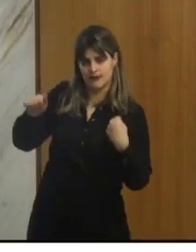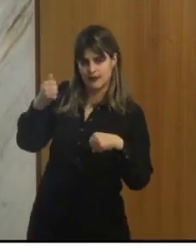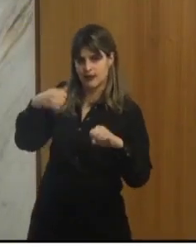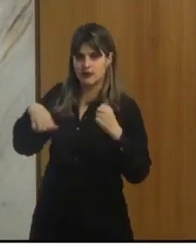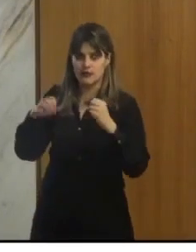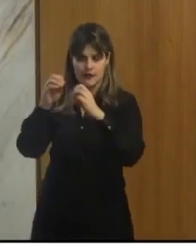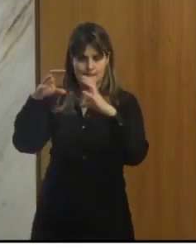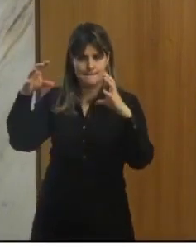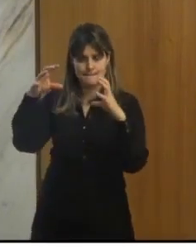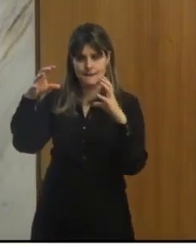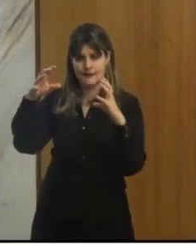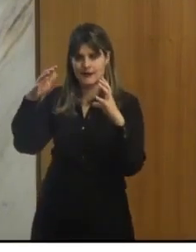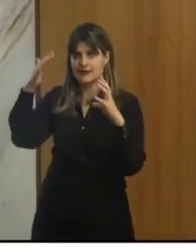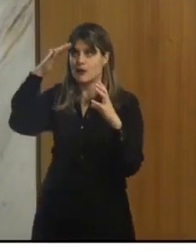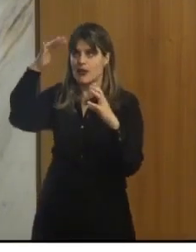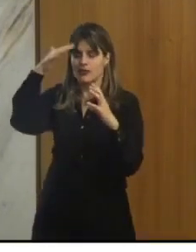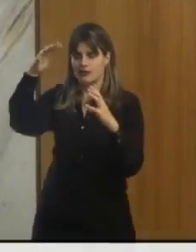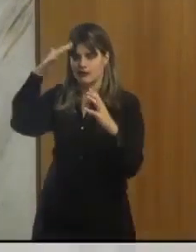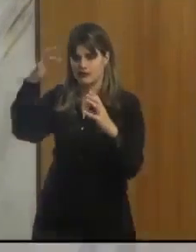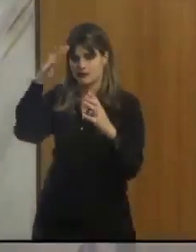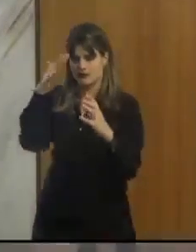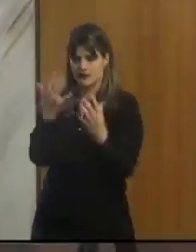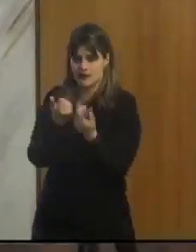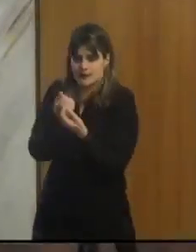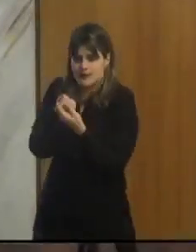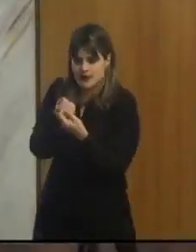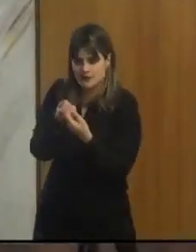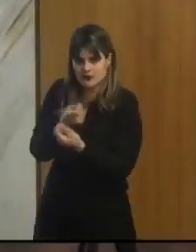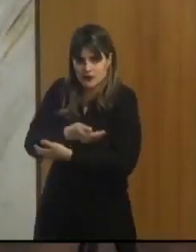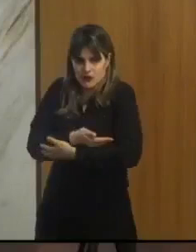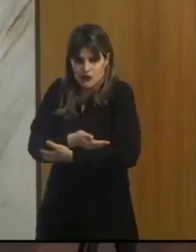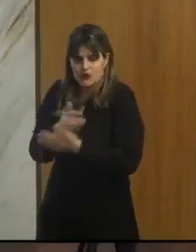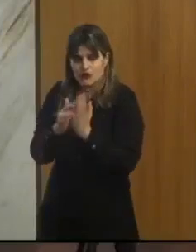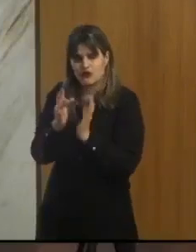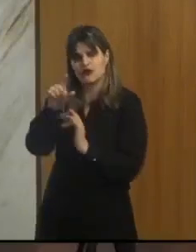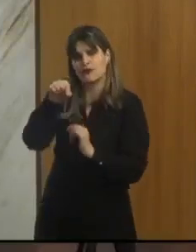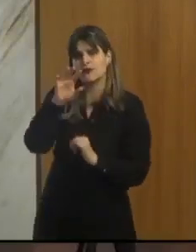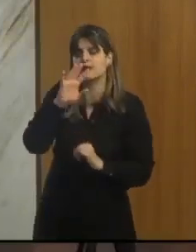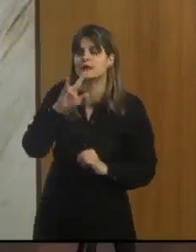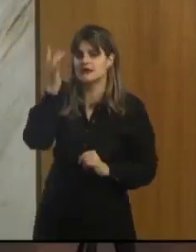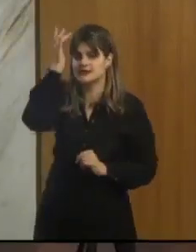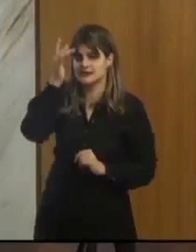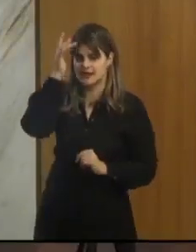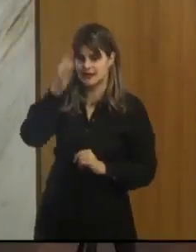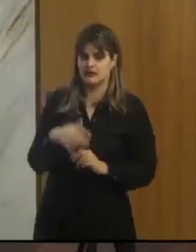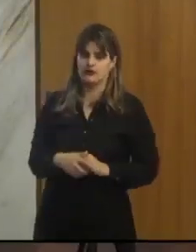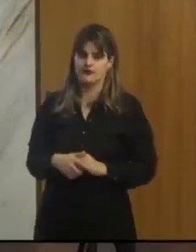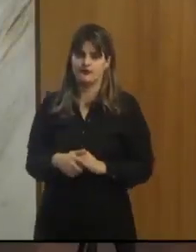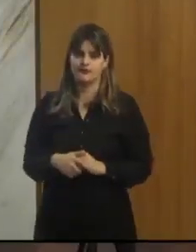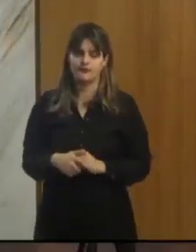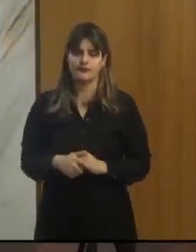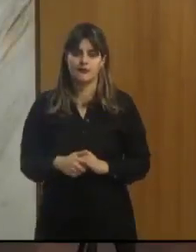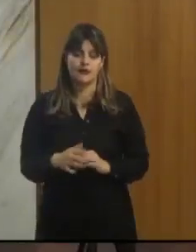ilusão, cria-nos uma ilusão de maior proximidade do Menino Jesus e até das Santas Mães, parece que nos transportam para fora.